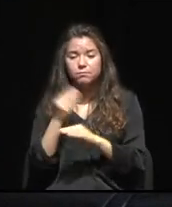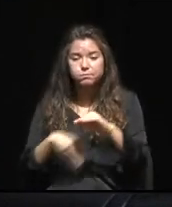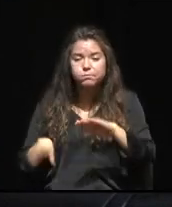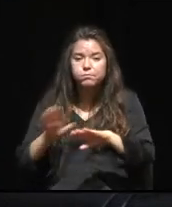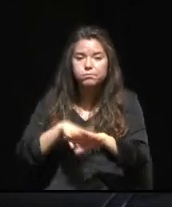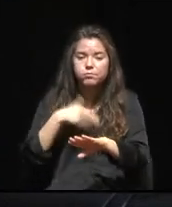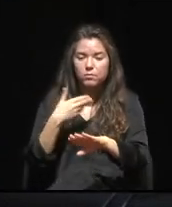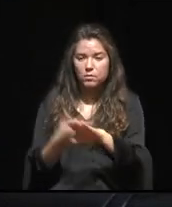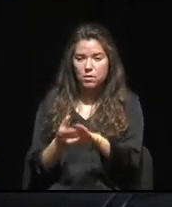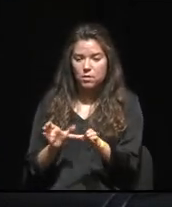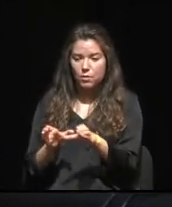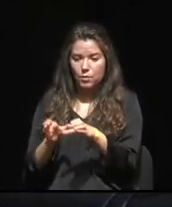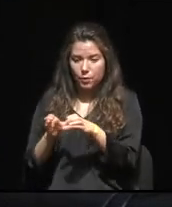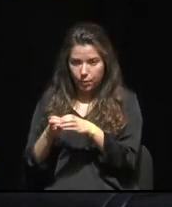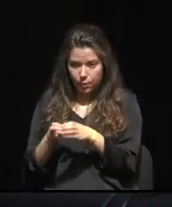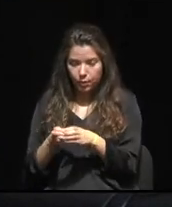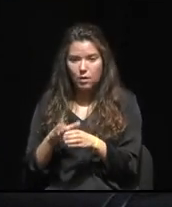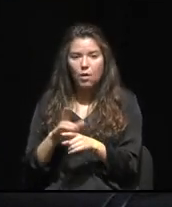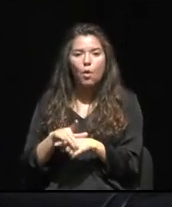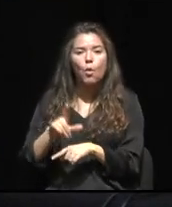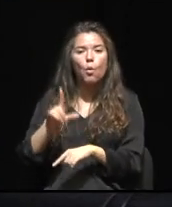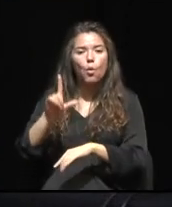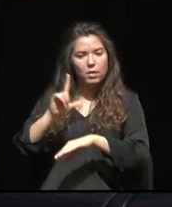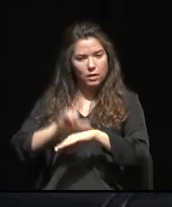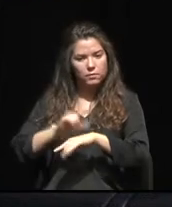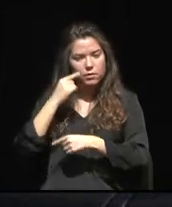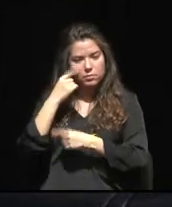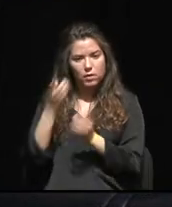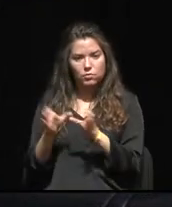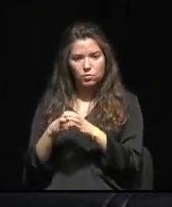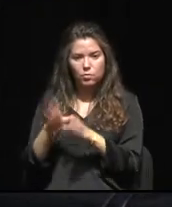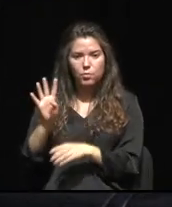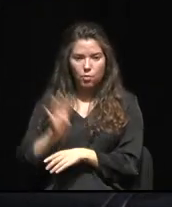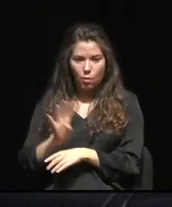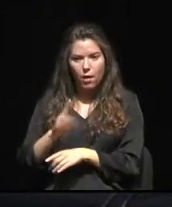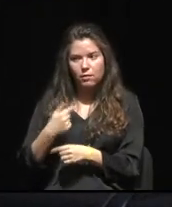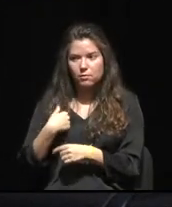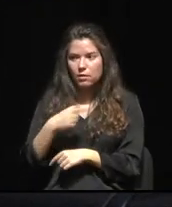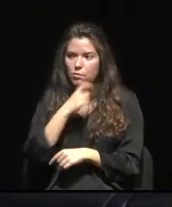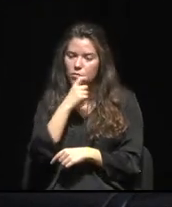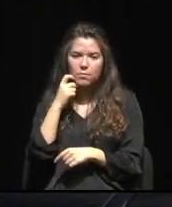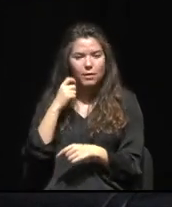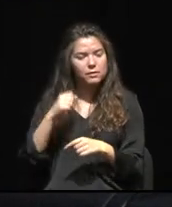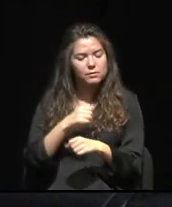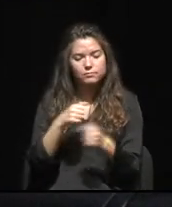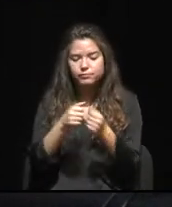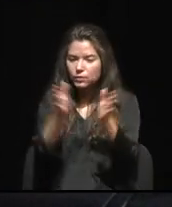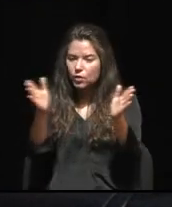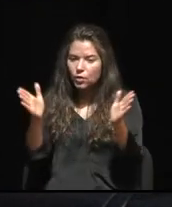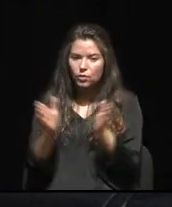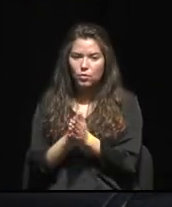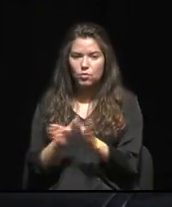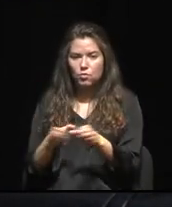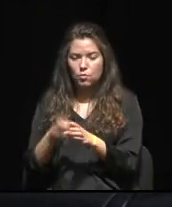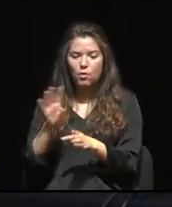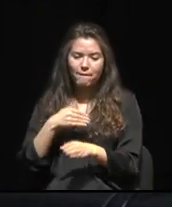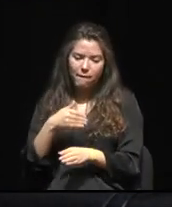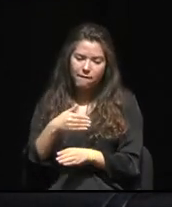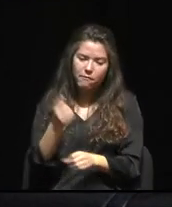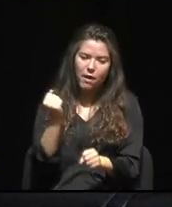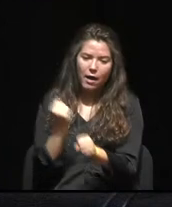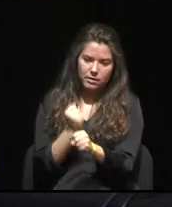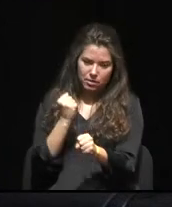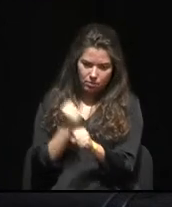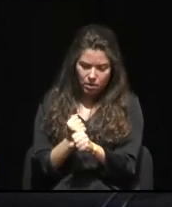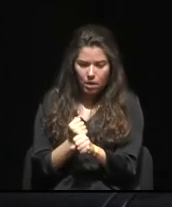o livre está representado na quarta comissão e da nossa parte terão todo o compromisso de que que a quarta comissão trabalhará e